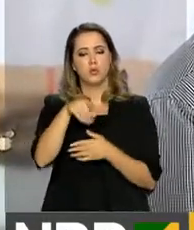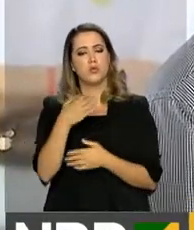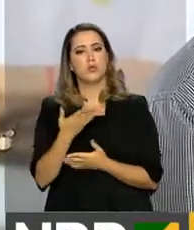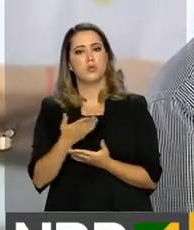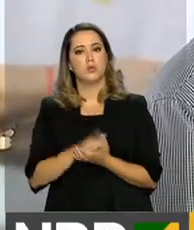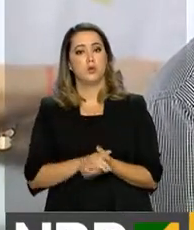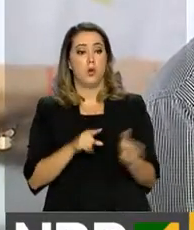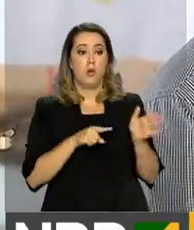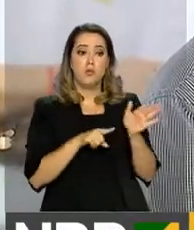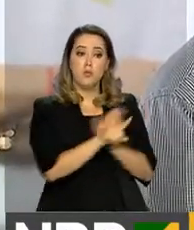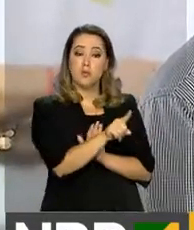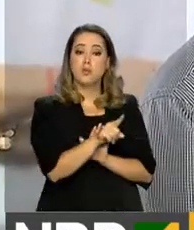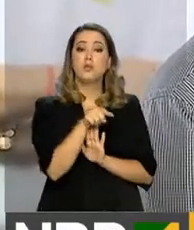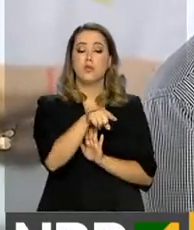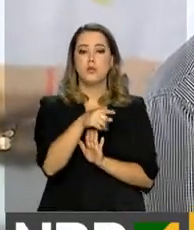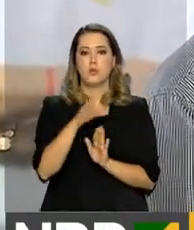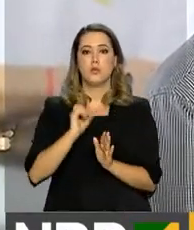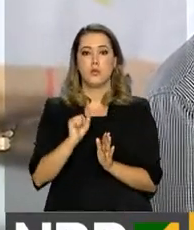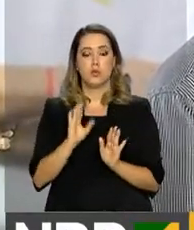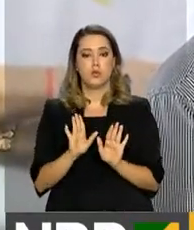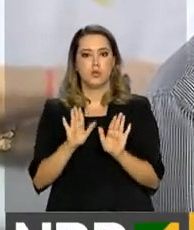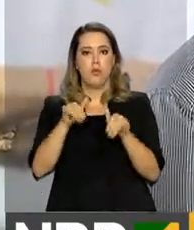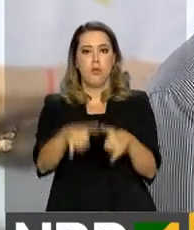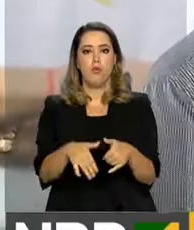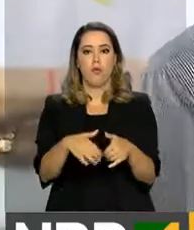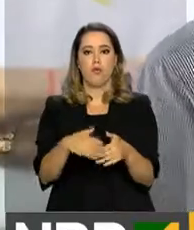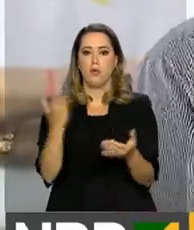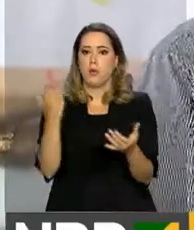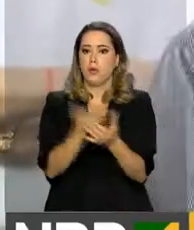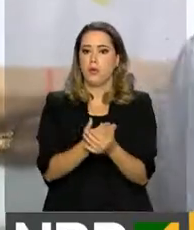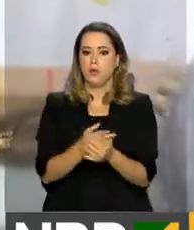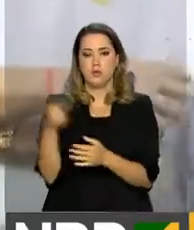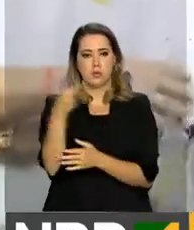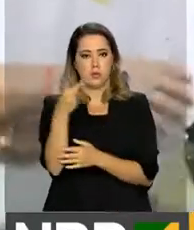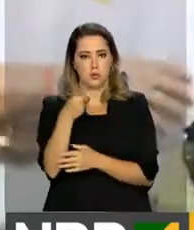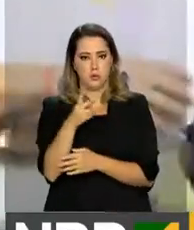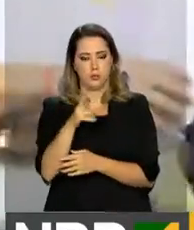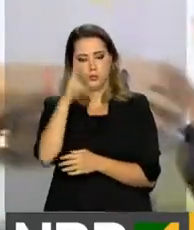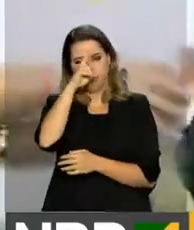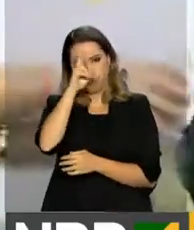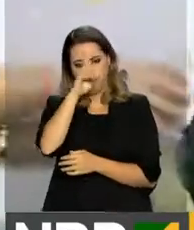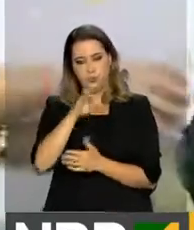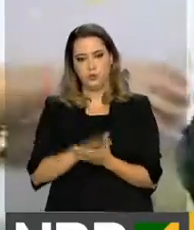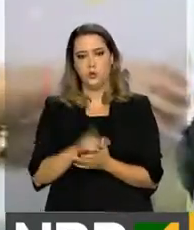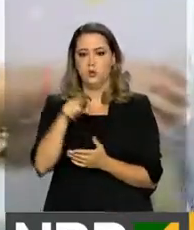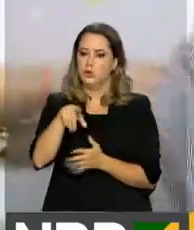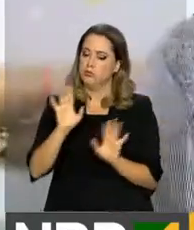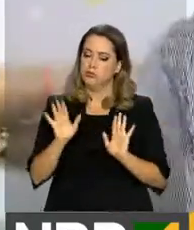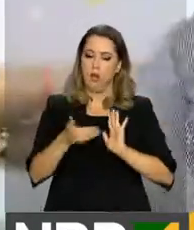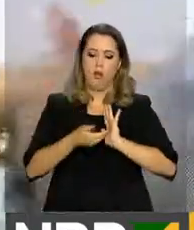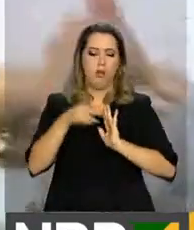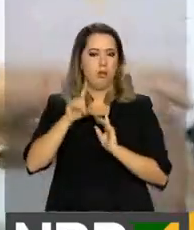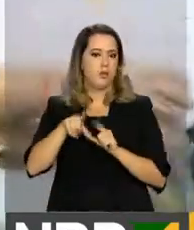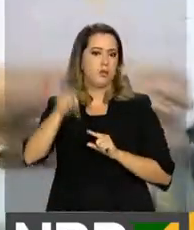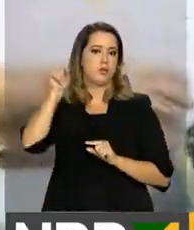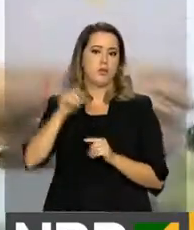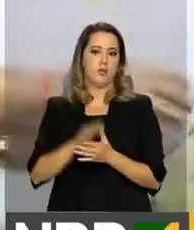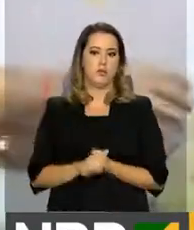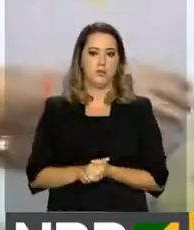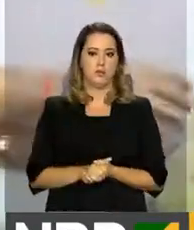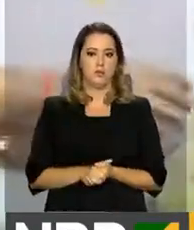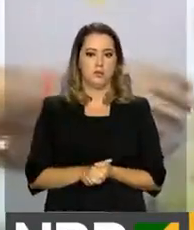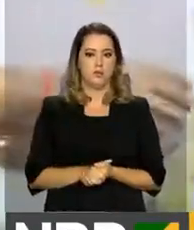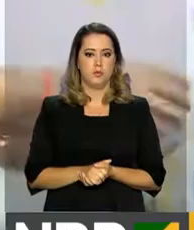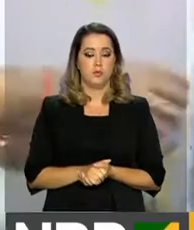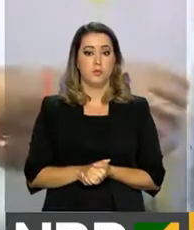de que vai barrar a segunda denúncia agora na Câmara, na próxima quarta-feira? Isso eu vou deixar por conta da Câmara dos Deputados, né? A Câmara decide. É, aqui tem vários deputados